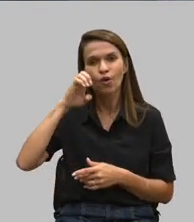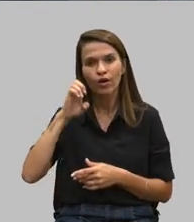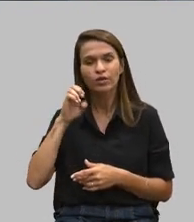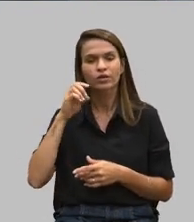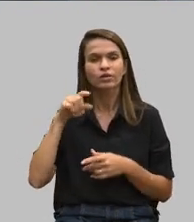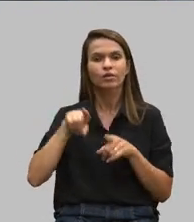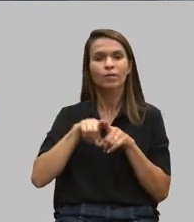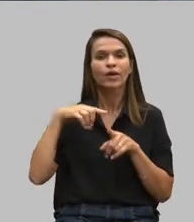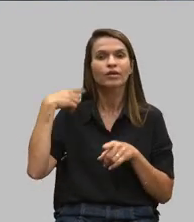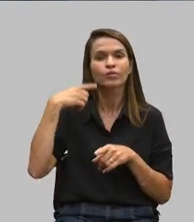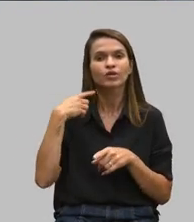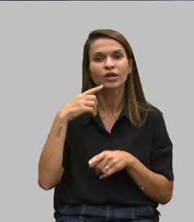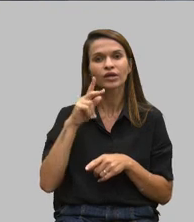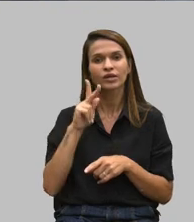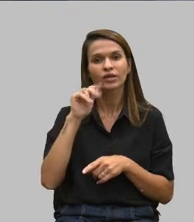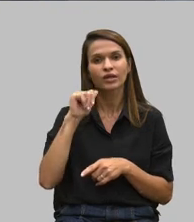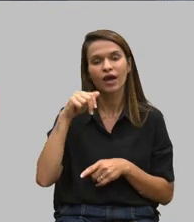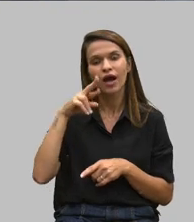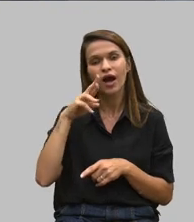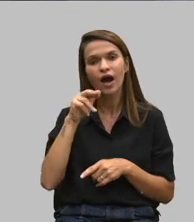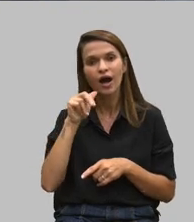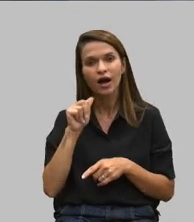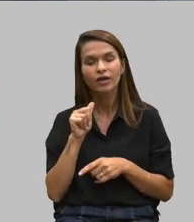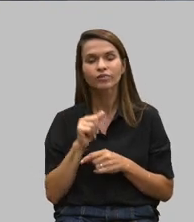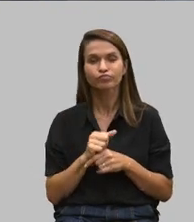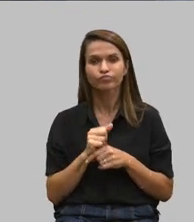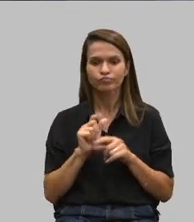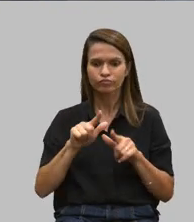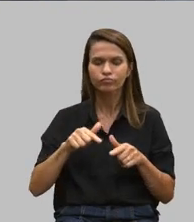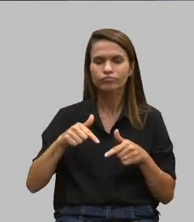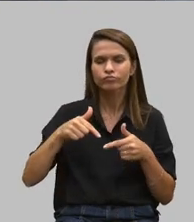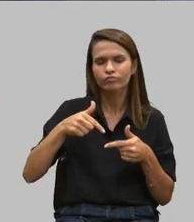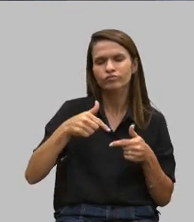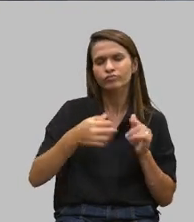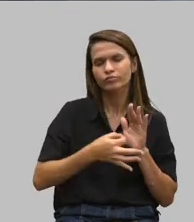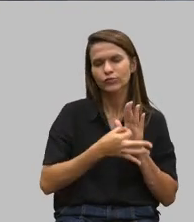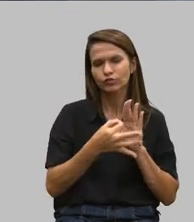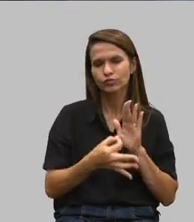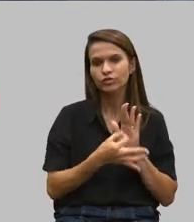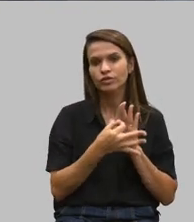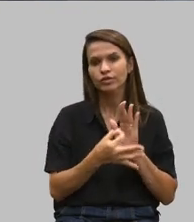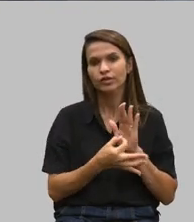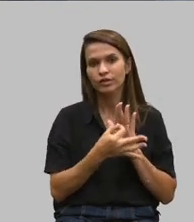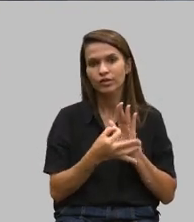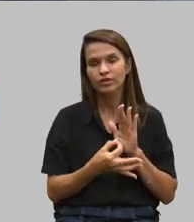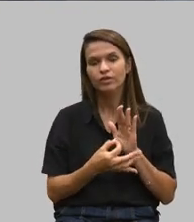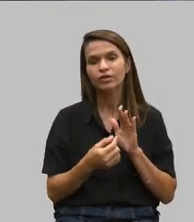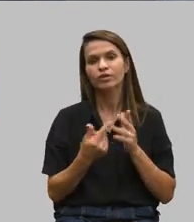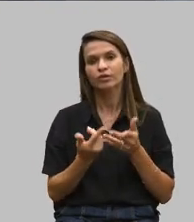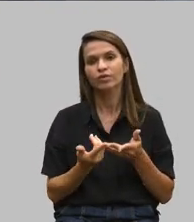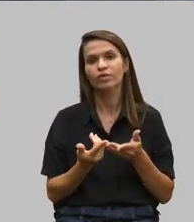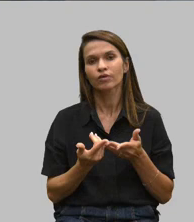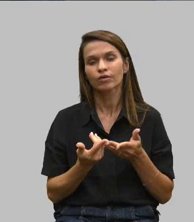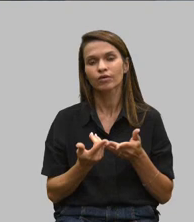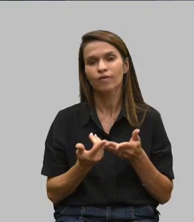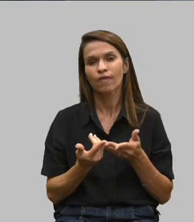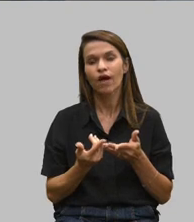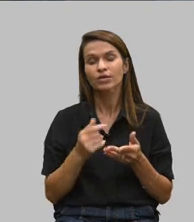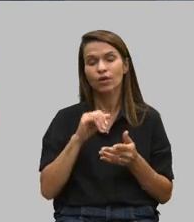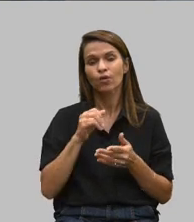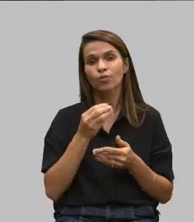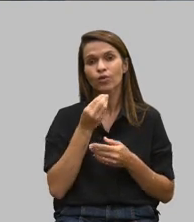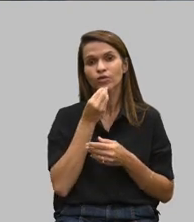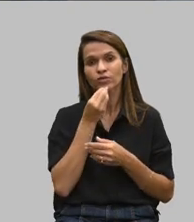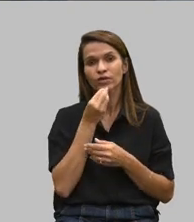que ativamente sugeriram né I sugeriu essa essa